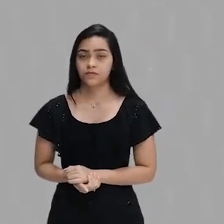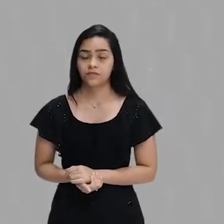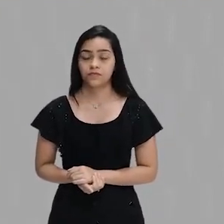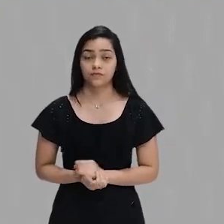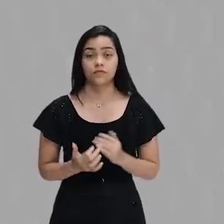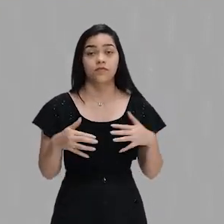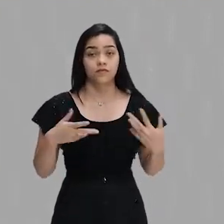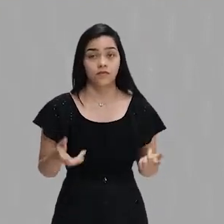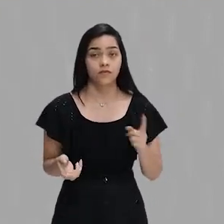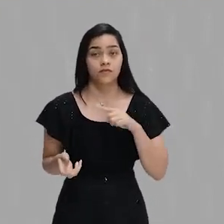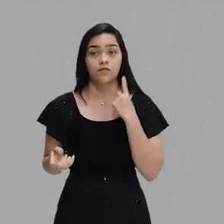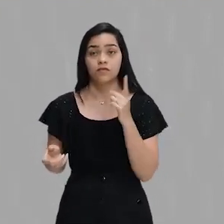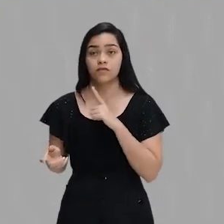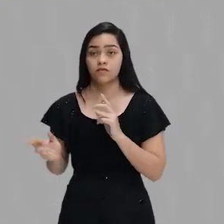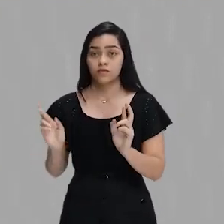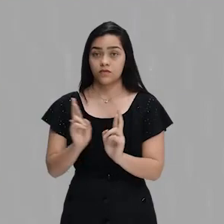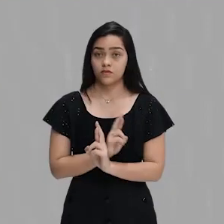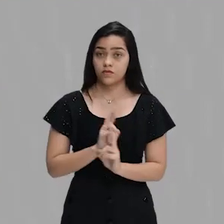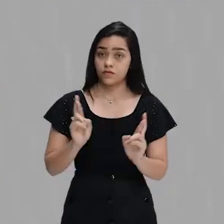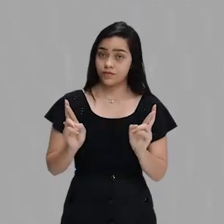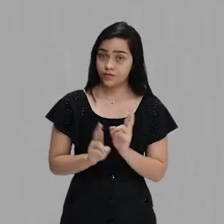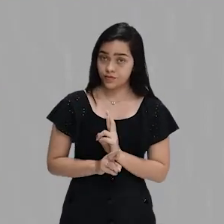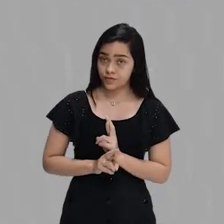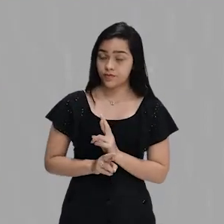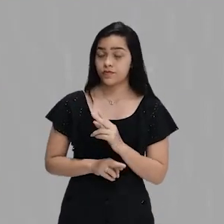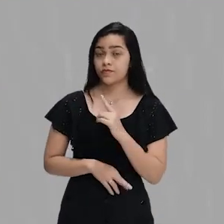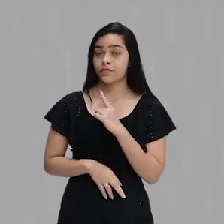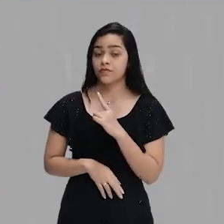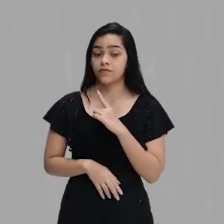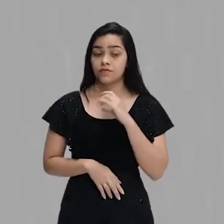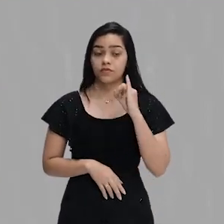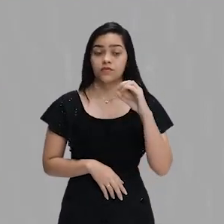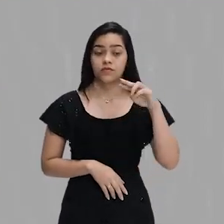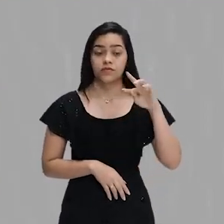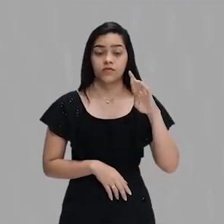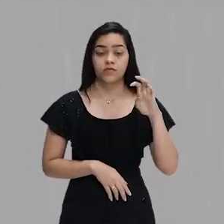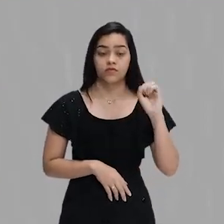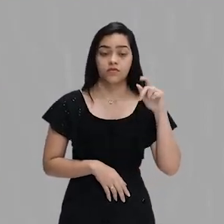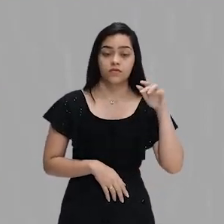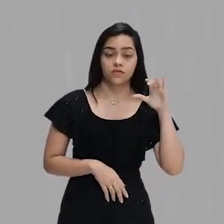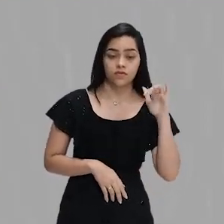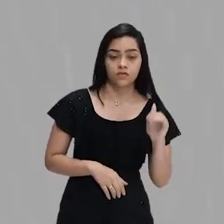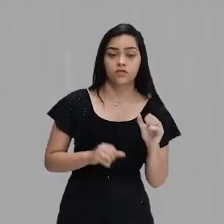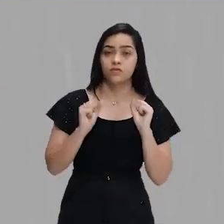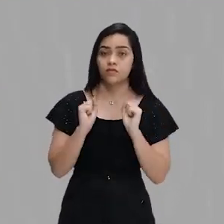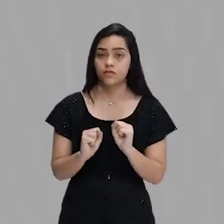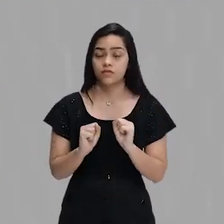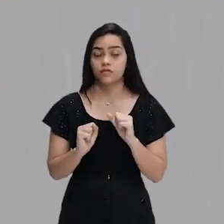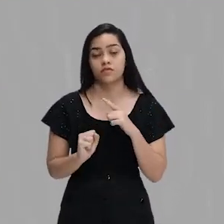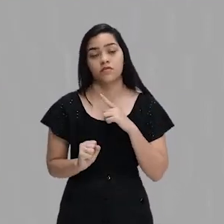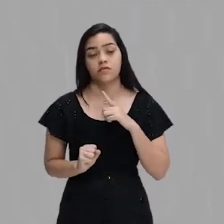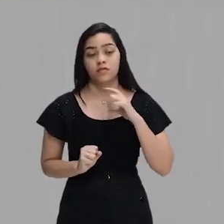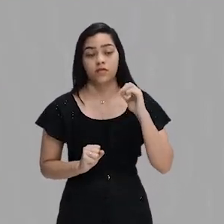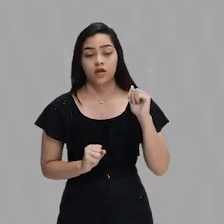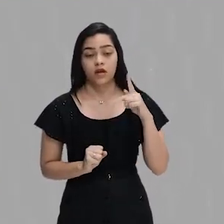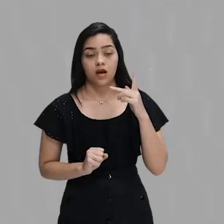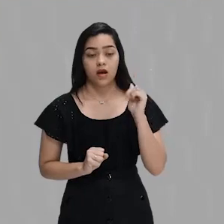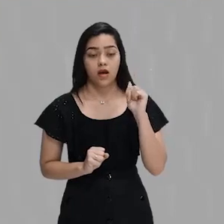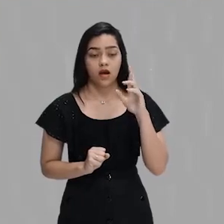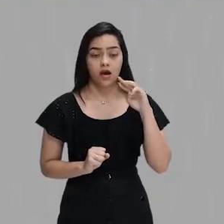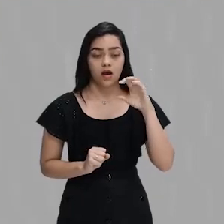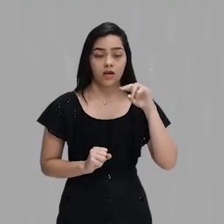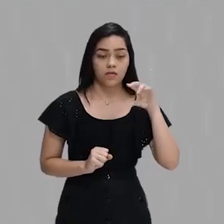né? Então, nós temos aqui as relações que são intraespecíficas, elas podem ser harmônicas, e elas podem